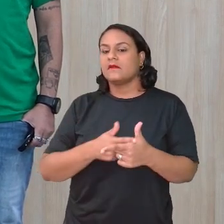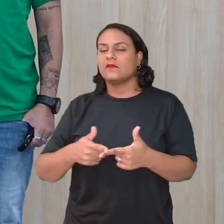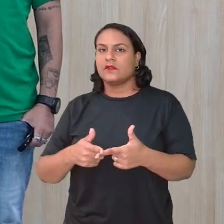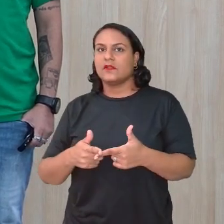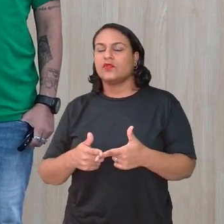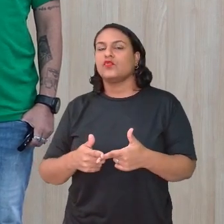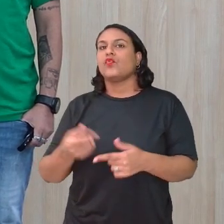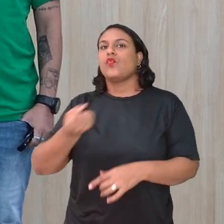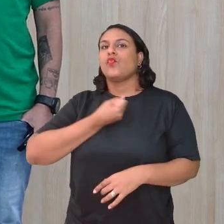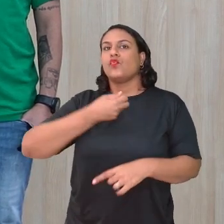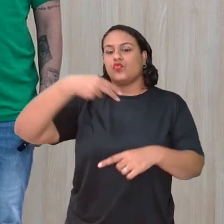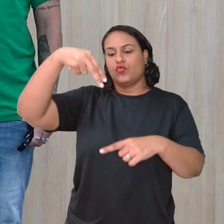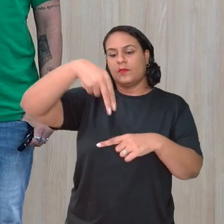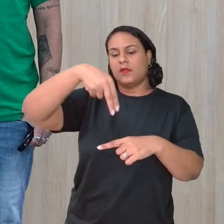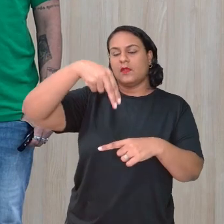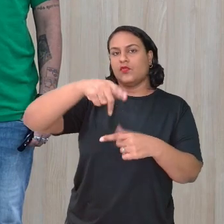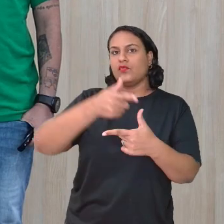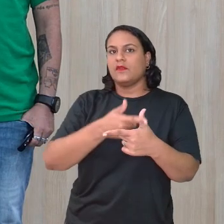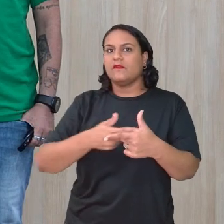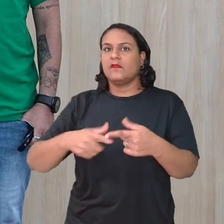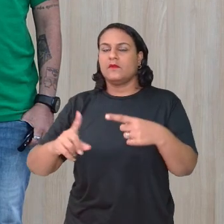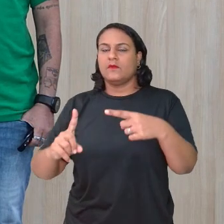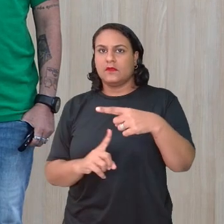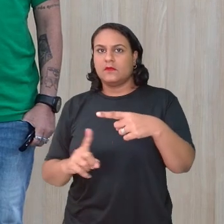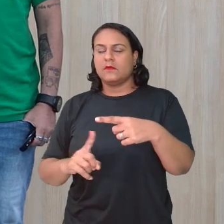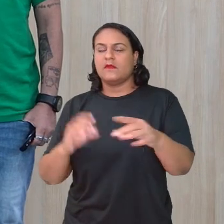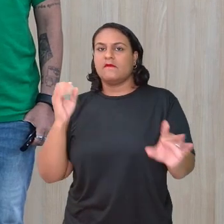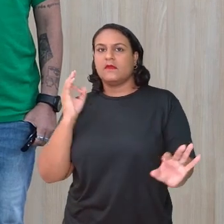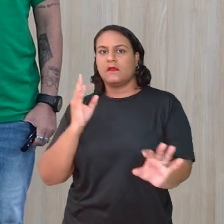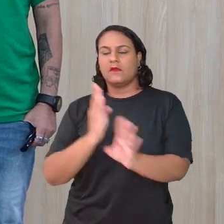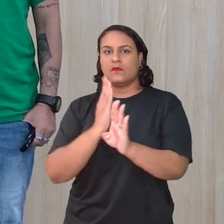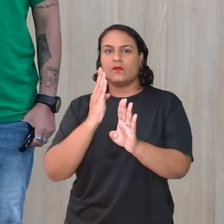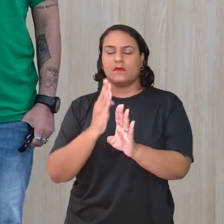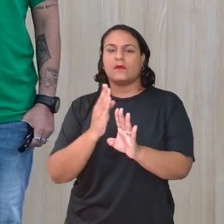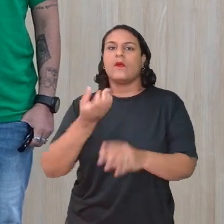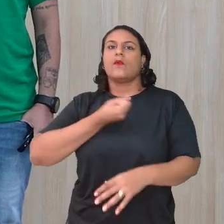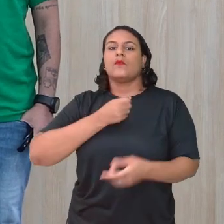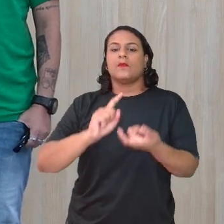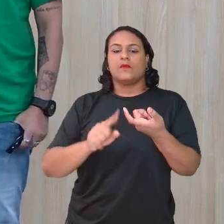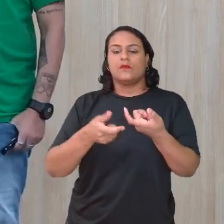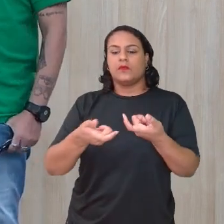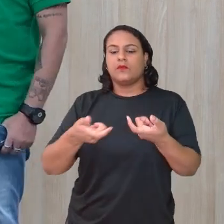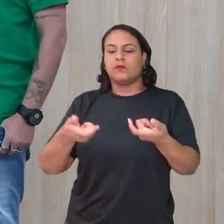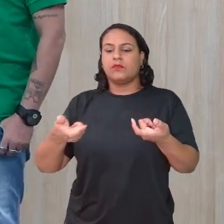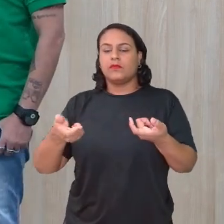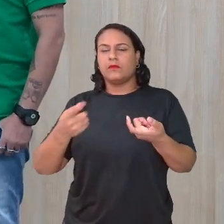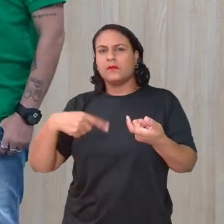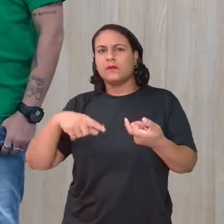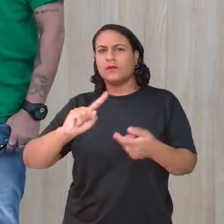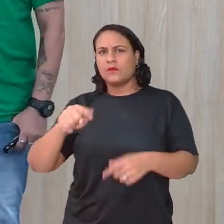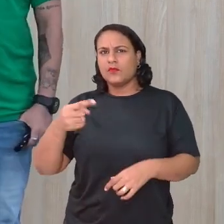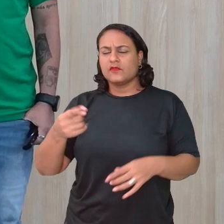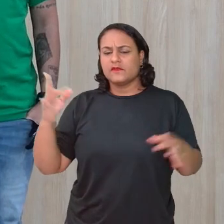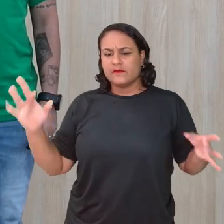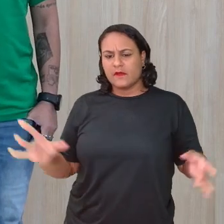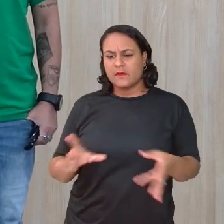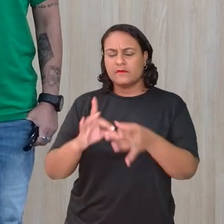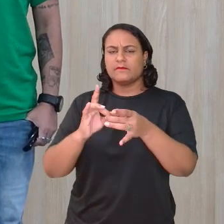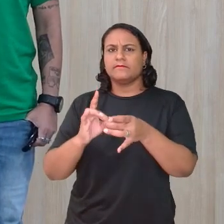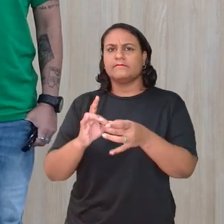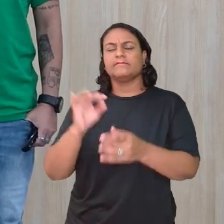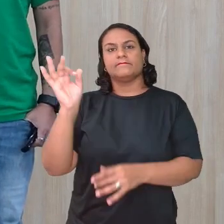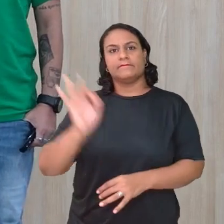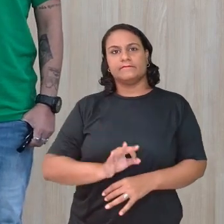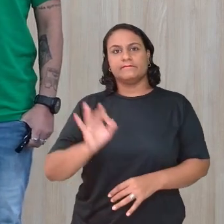cima pelo número de baixo, você vai encontrar um número decimal e você vai associar esse número decimal àquela porcentagem.